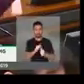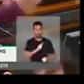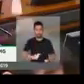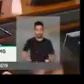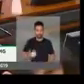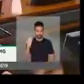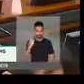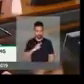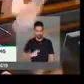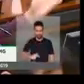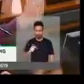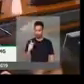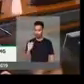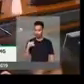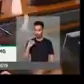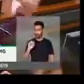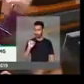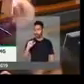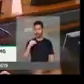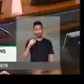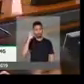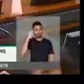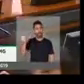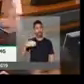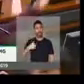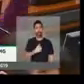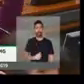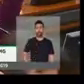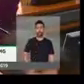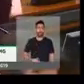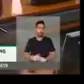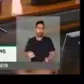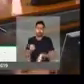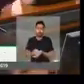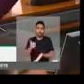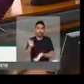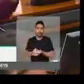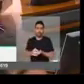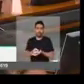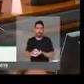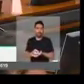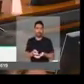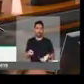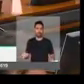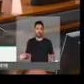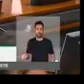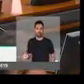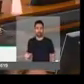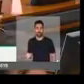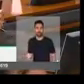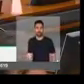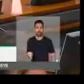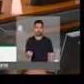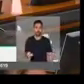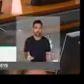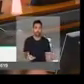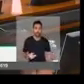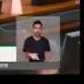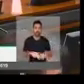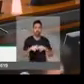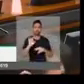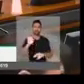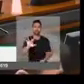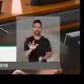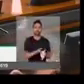e mantido por esse governador que se diz novo mas que está reaproveitando o que tinha de pior na gestão passada vocês colocaram os